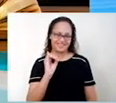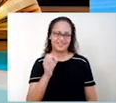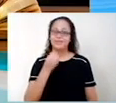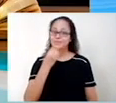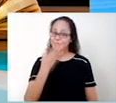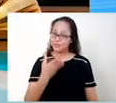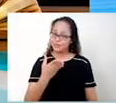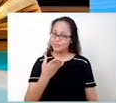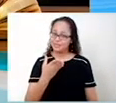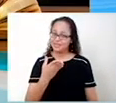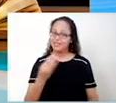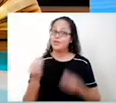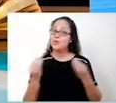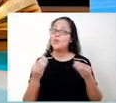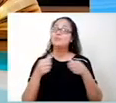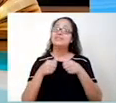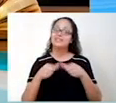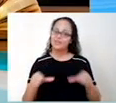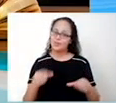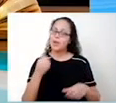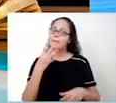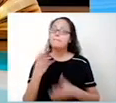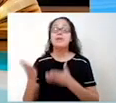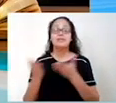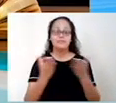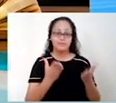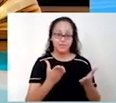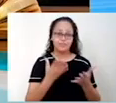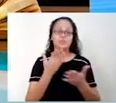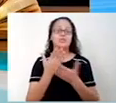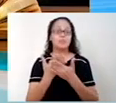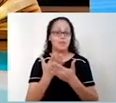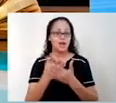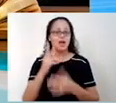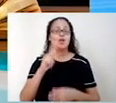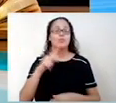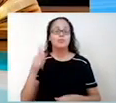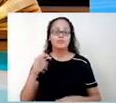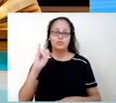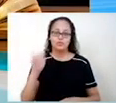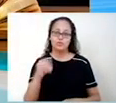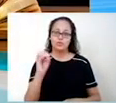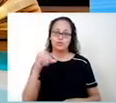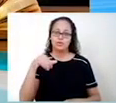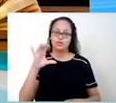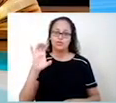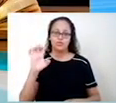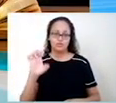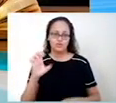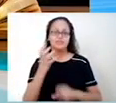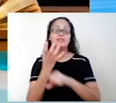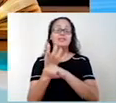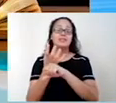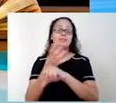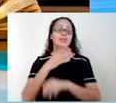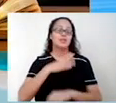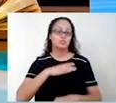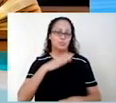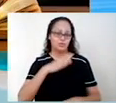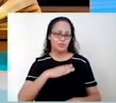Olá, tudo bem? Como vocês estão? Sejam bem-vindos a mais uma aula comigo, a professora Joyce, uma aula de língua